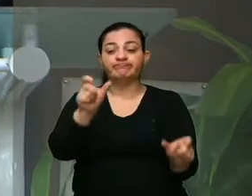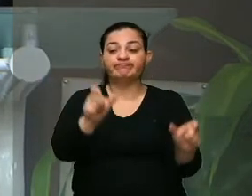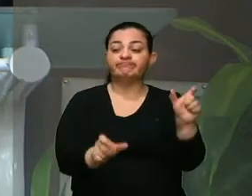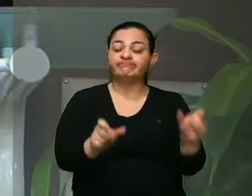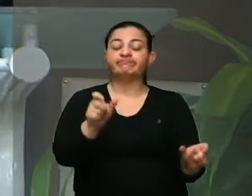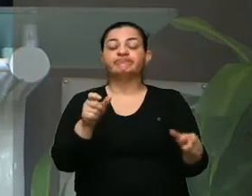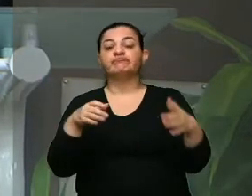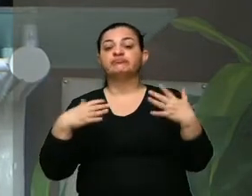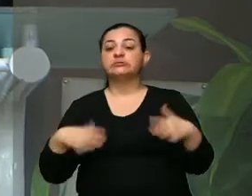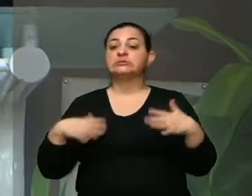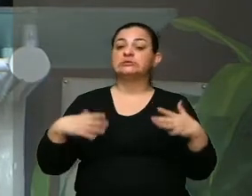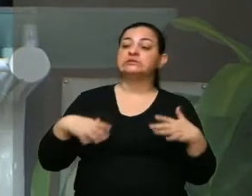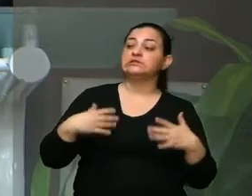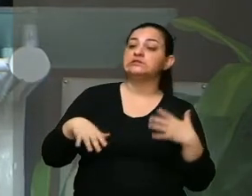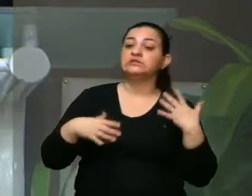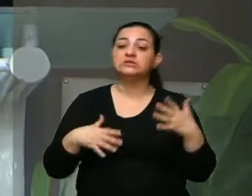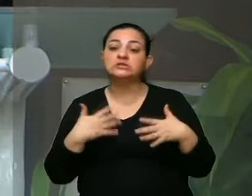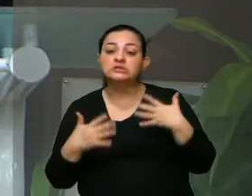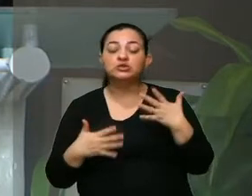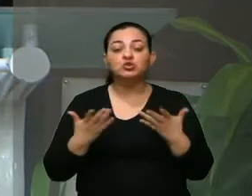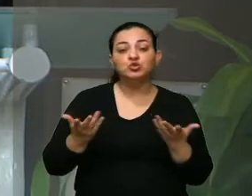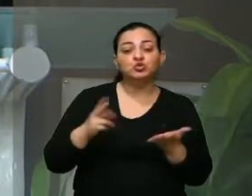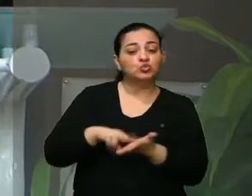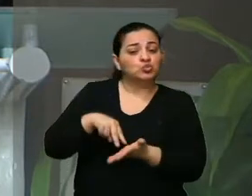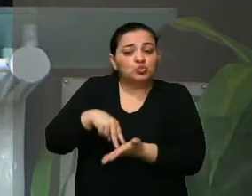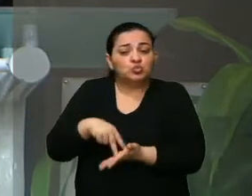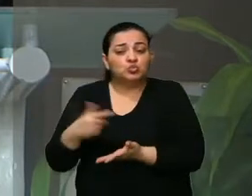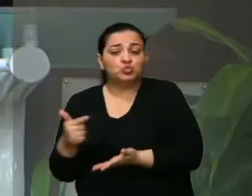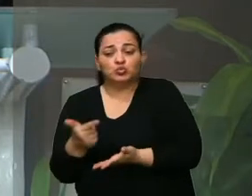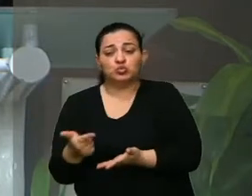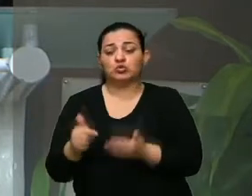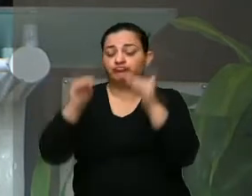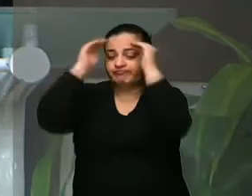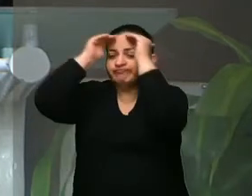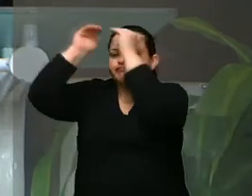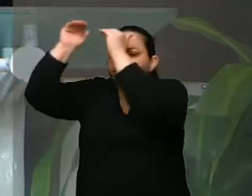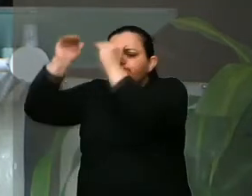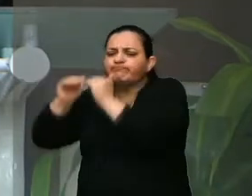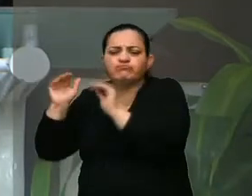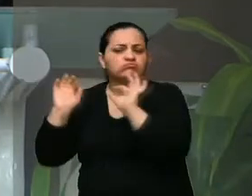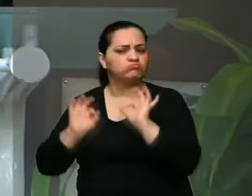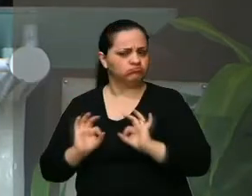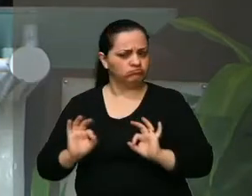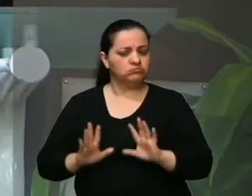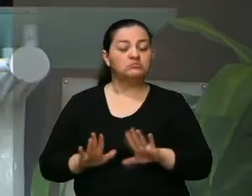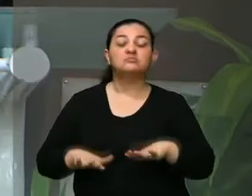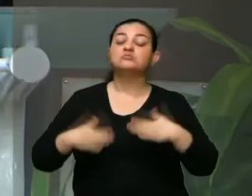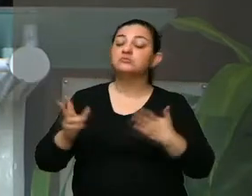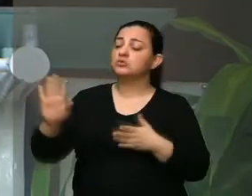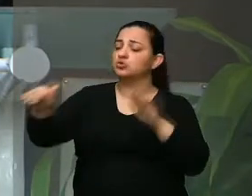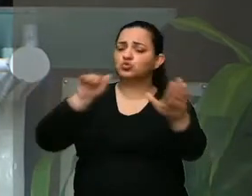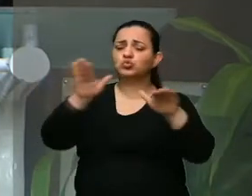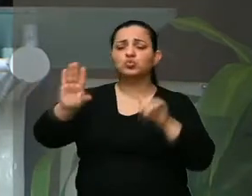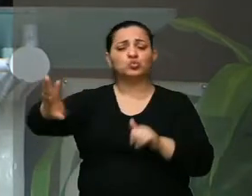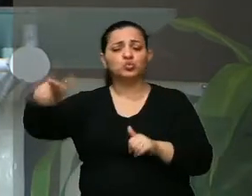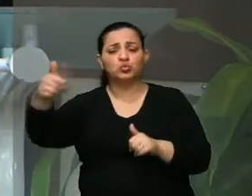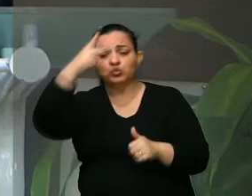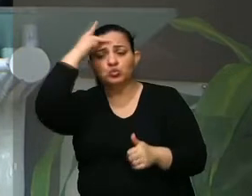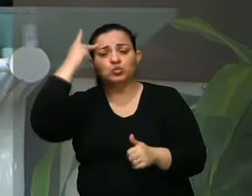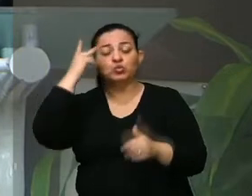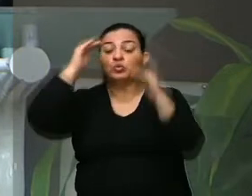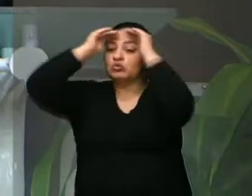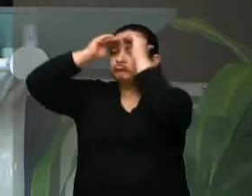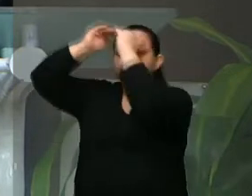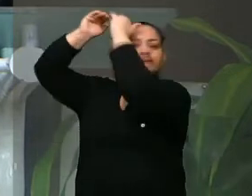não se posiciona não é obediente ele vai ter que levantar alguém pra que seja